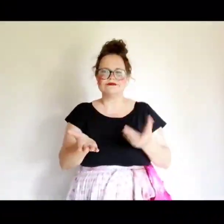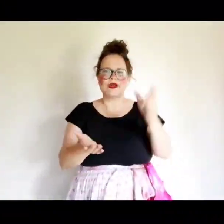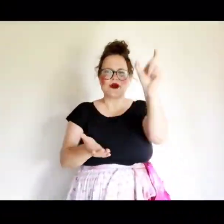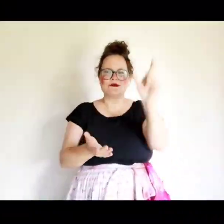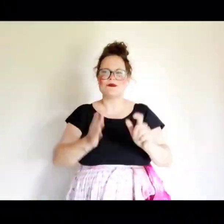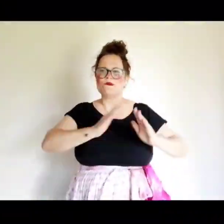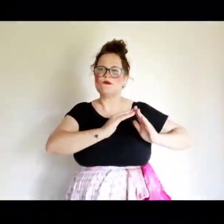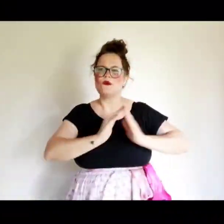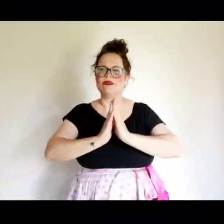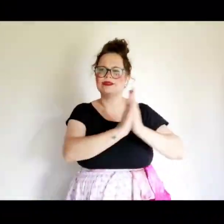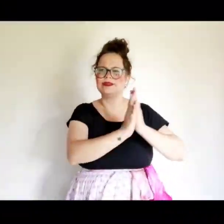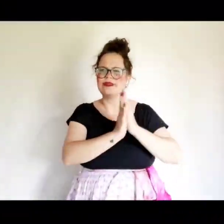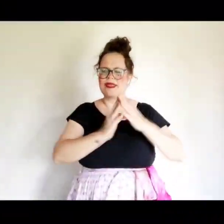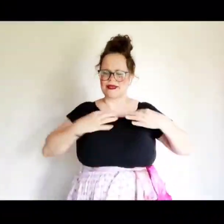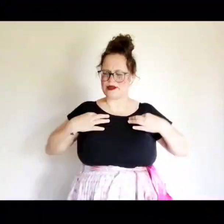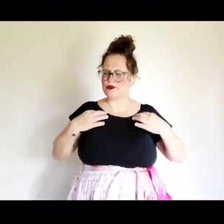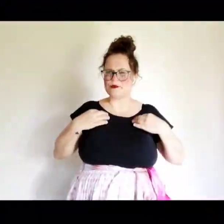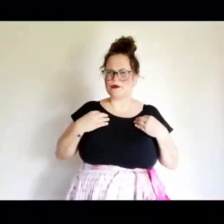Da onde ela veio?